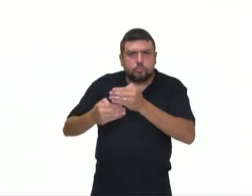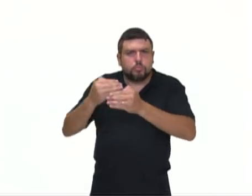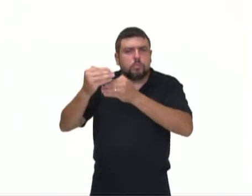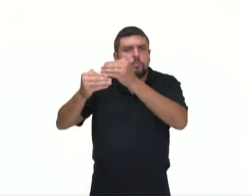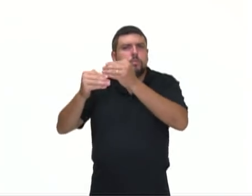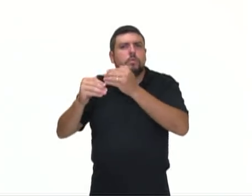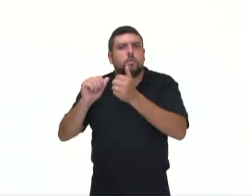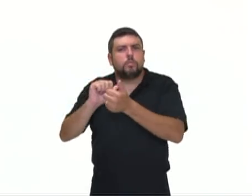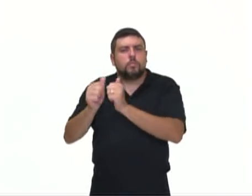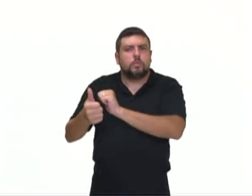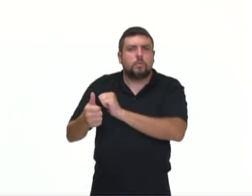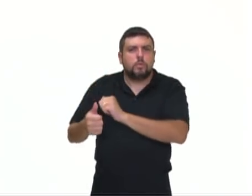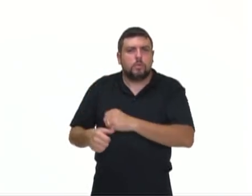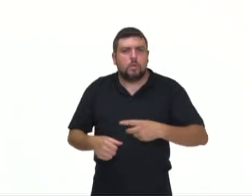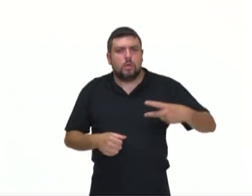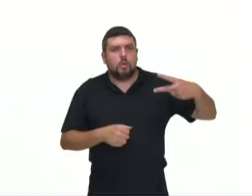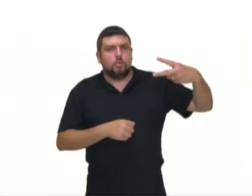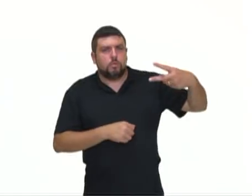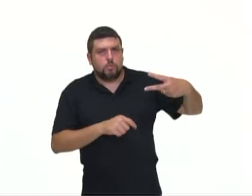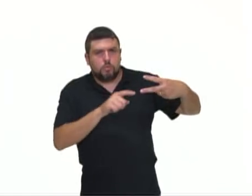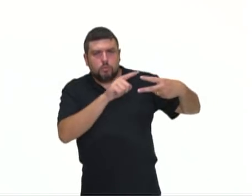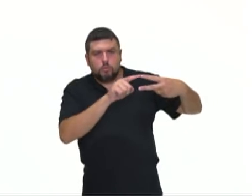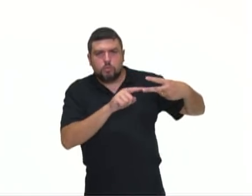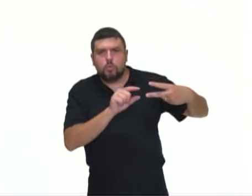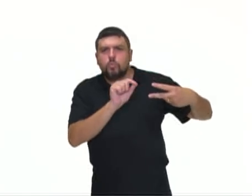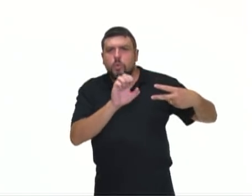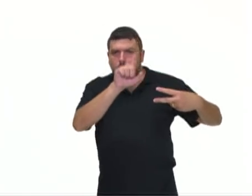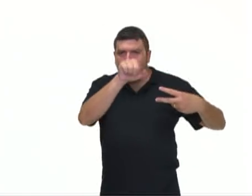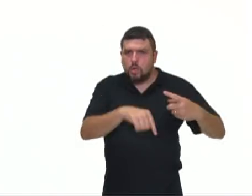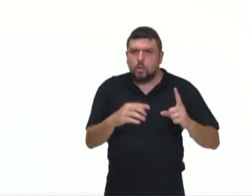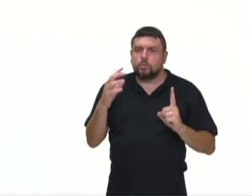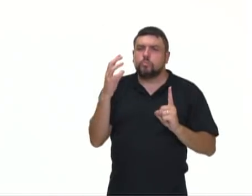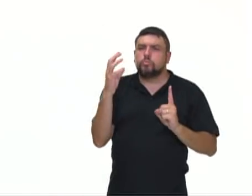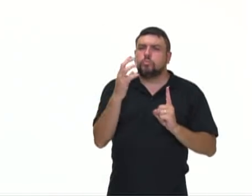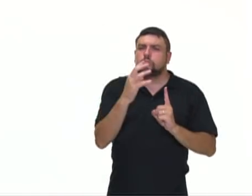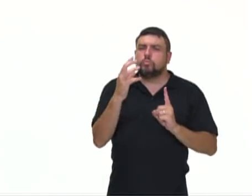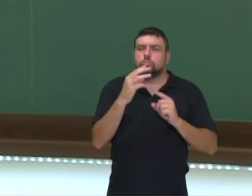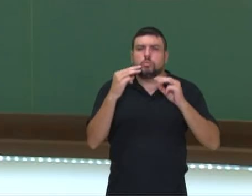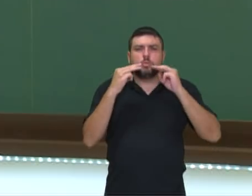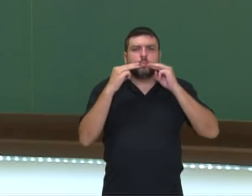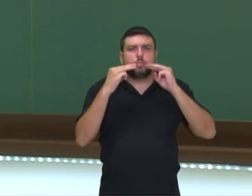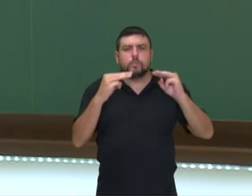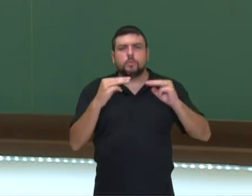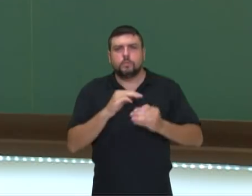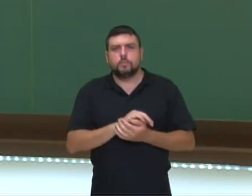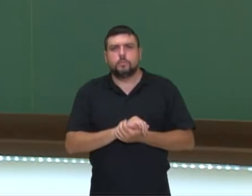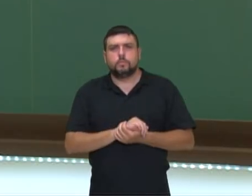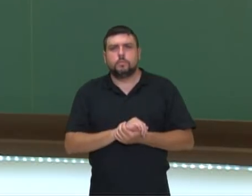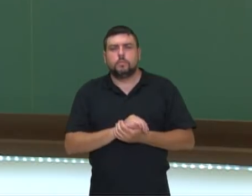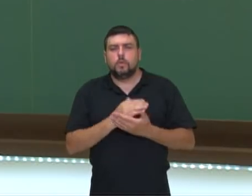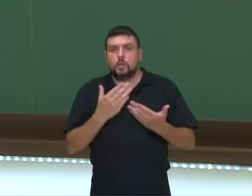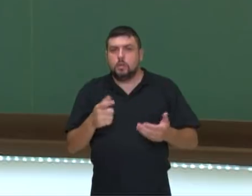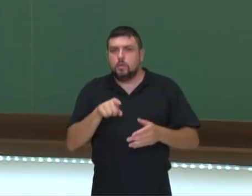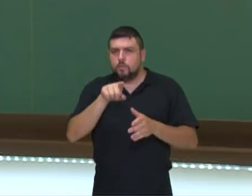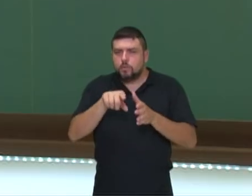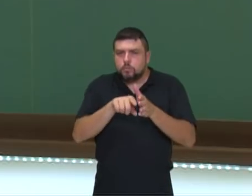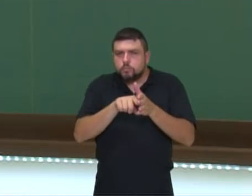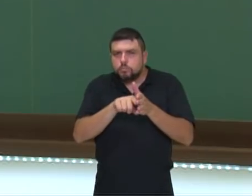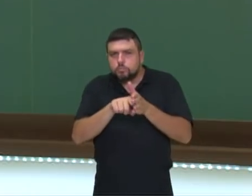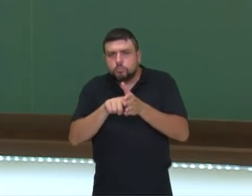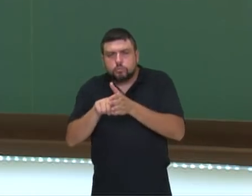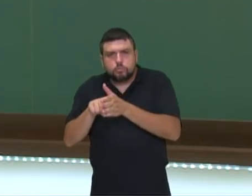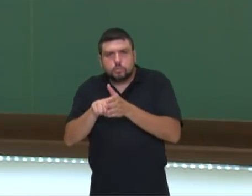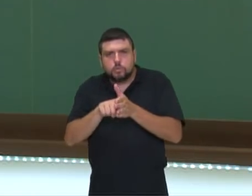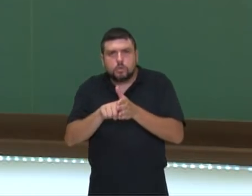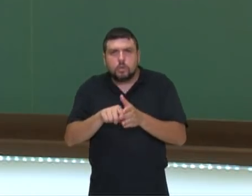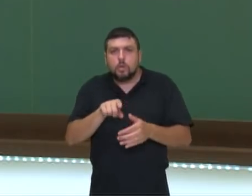duas relacionadas com os interesses da mídia televisiva. Então, ou seja, eu quero que você pesquise, se você provavelmente